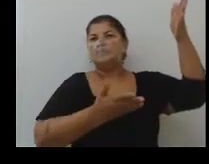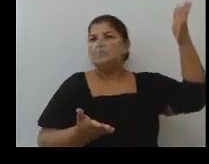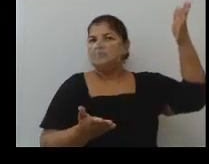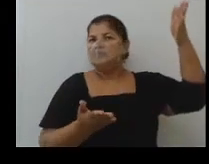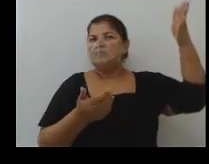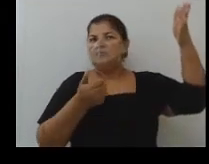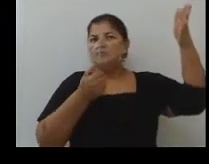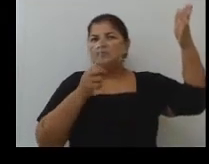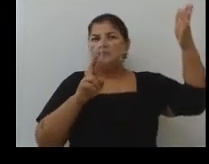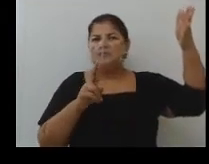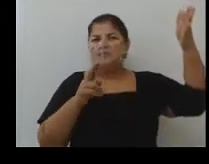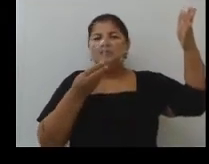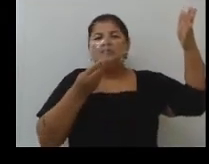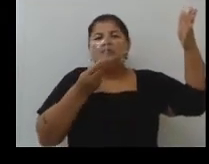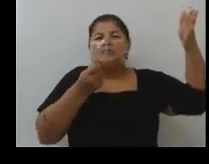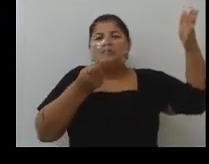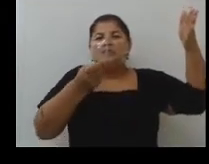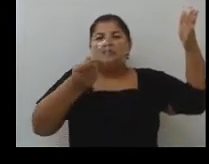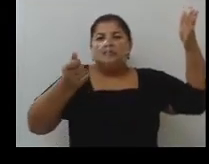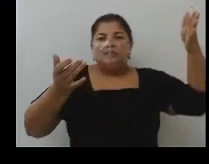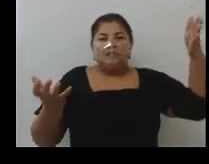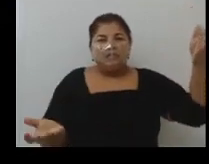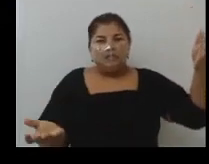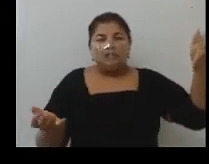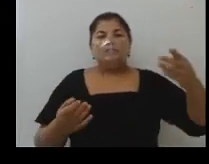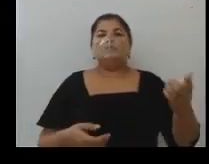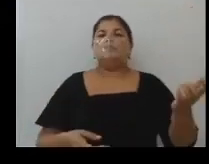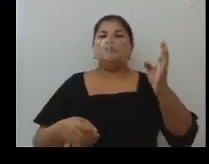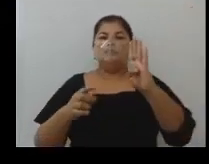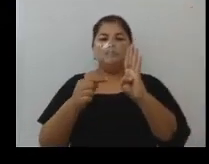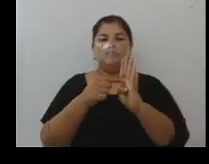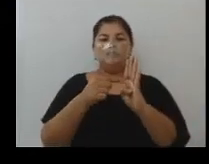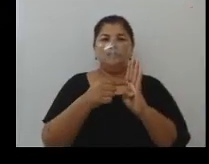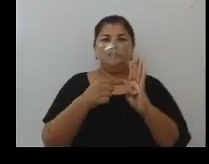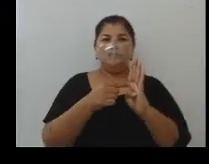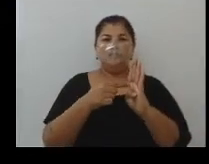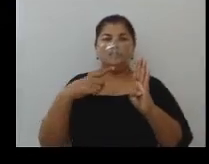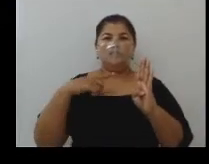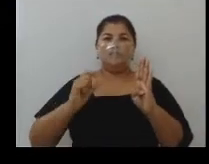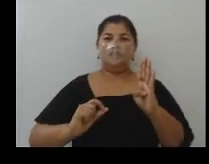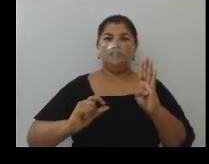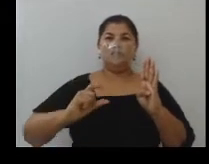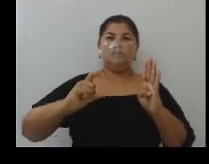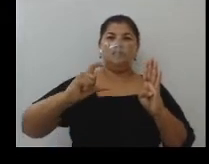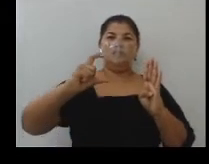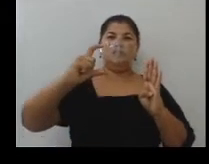umidade. Não é isso? Letra B. Aumenta a taxa